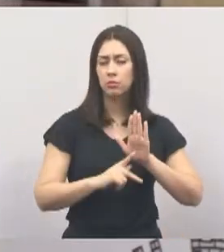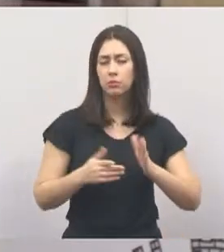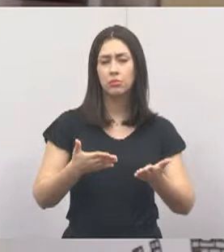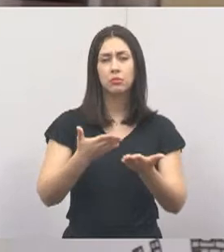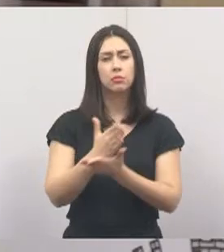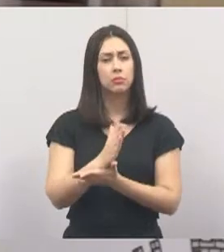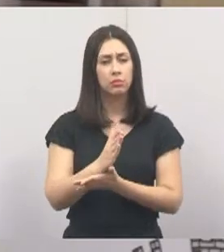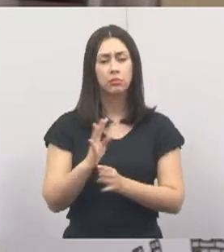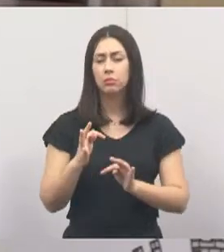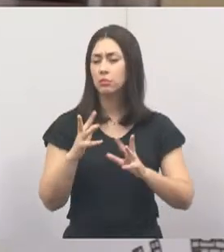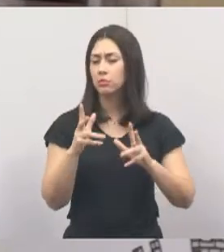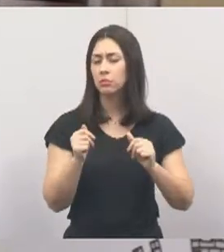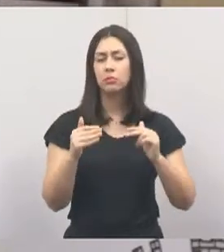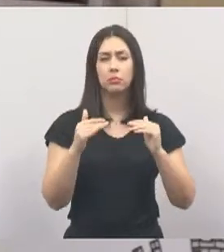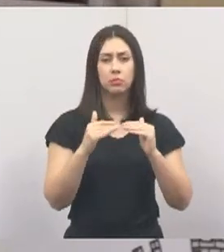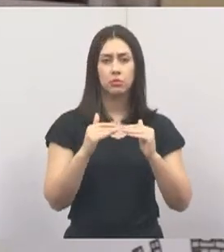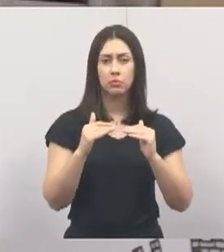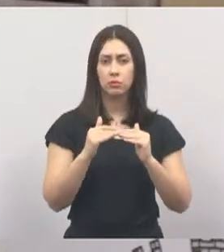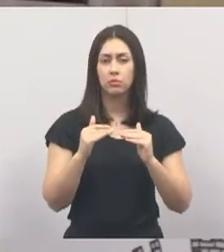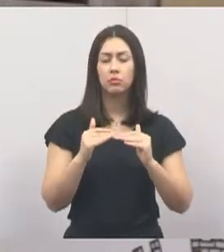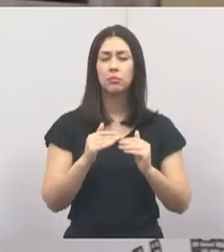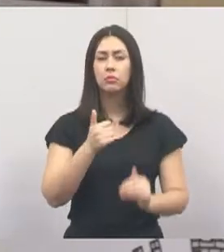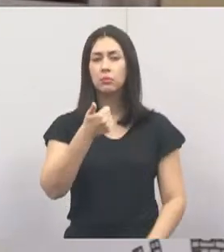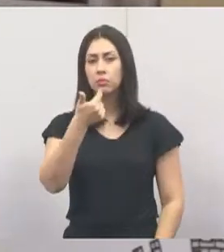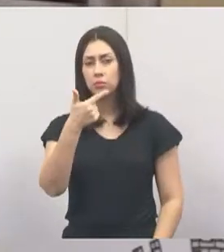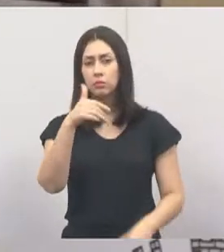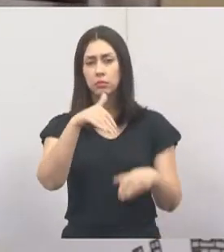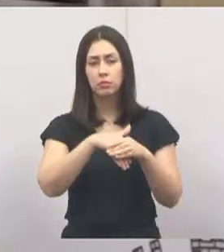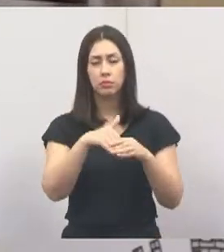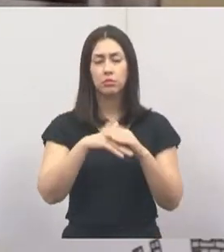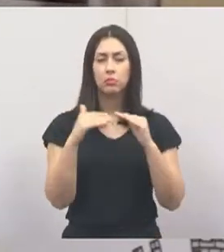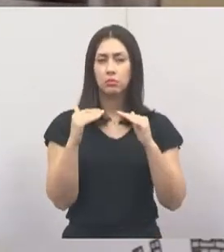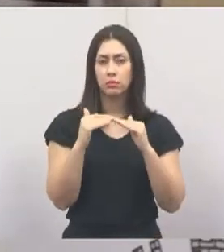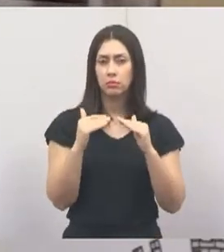aprovado por unanimidade, 12 votos favoráveis. Próximo.